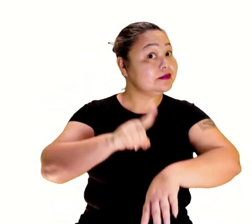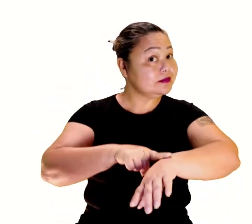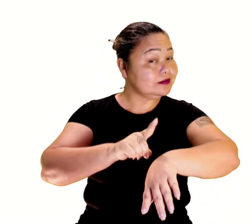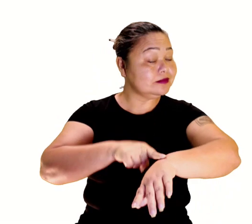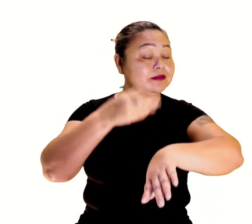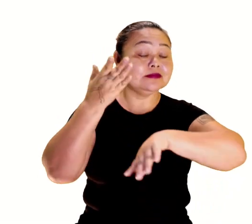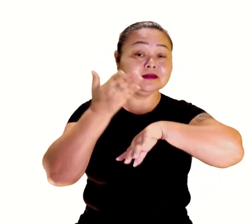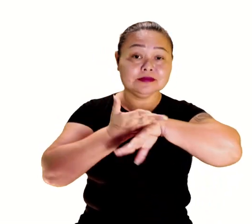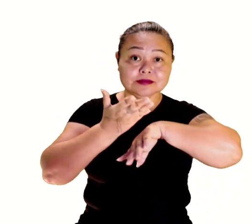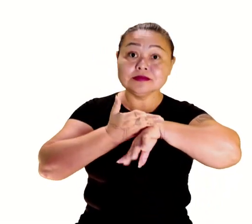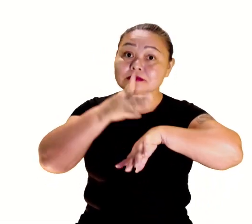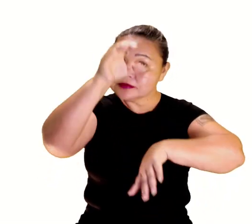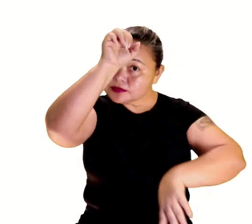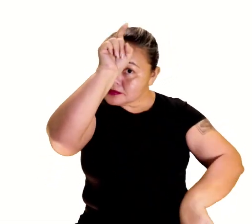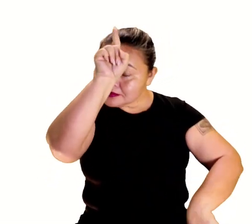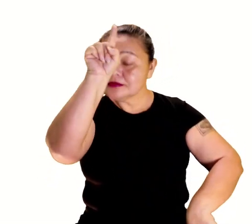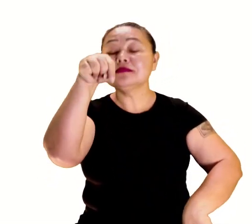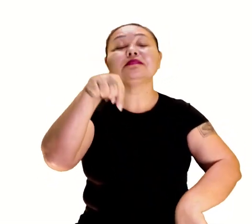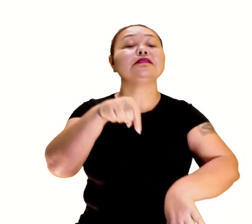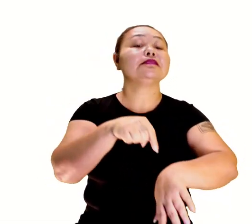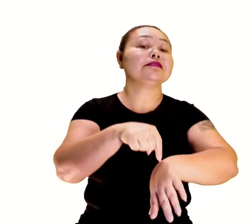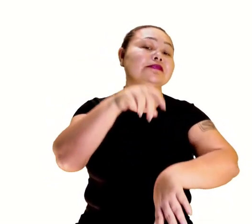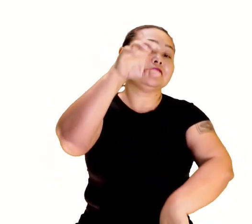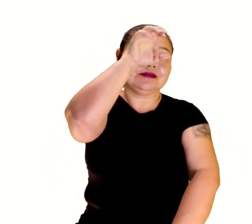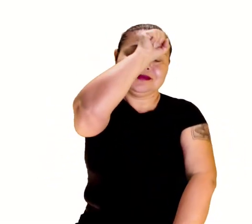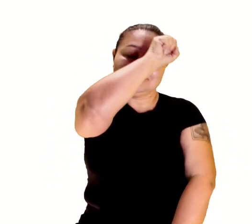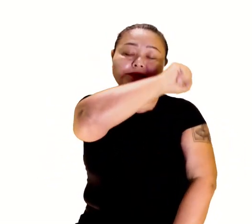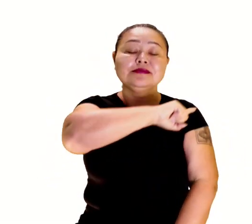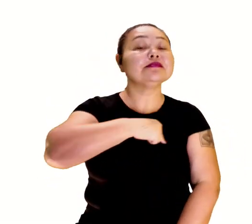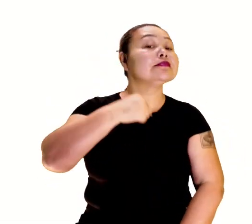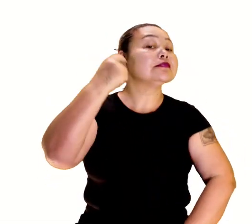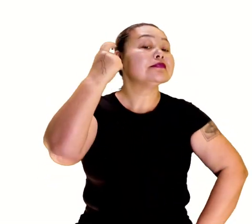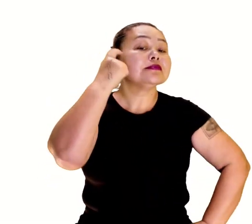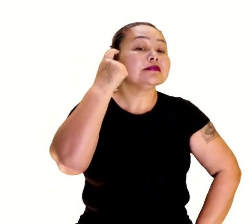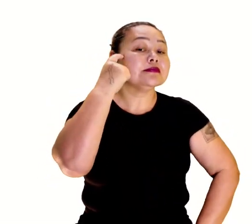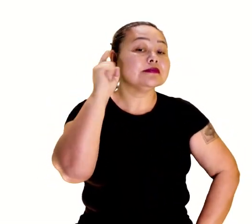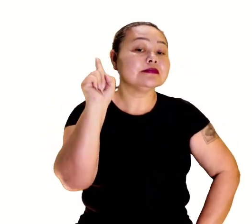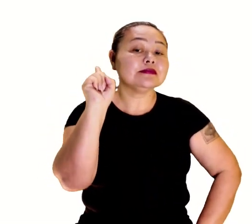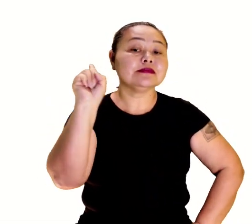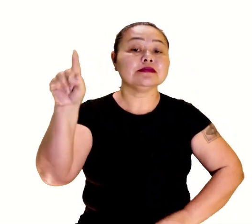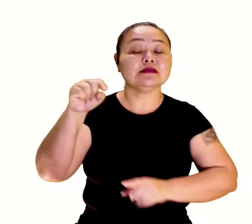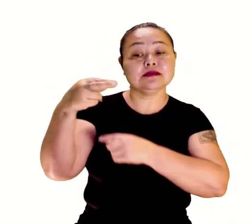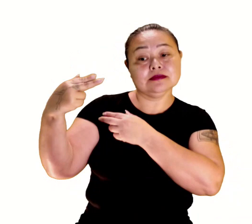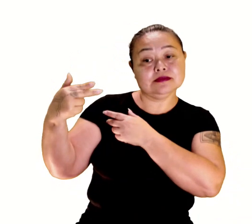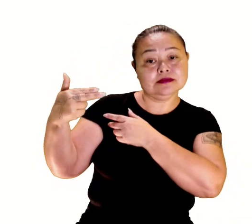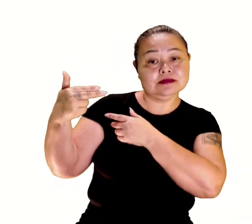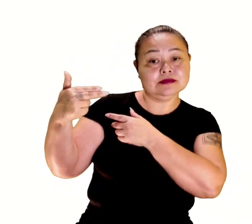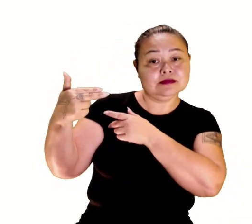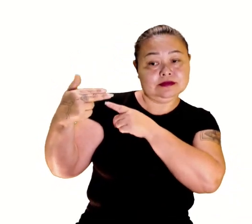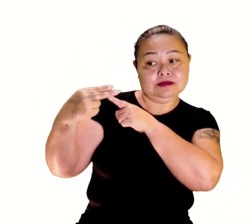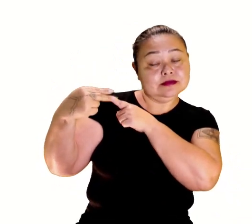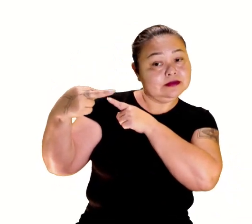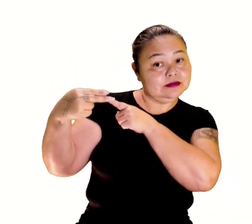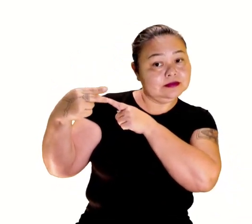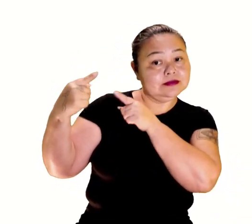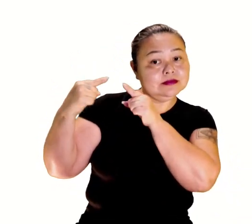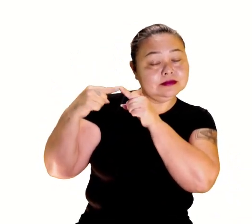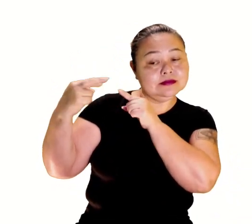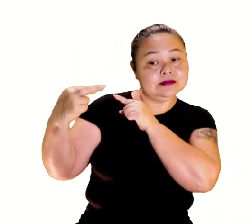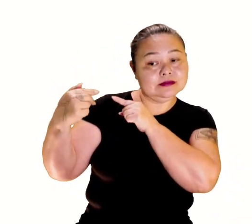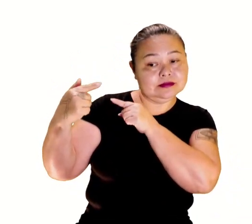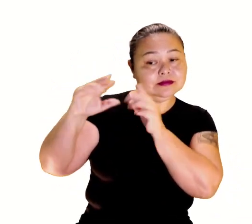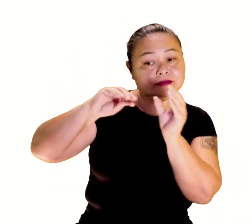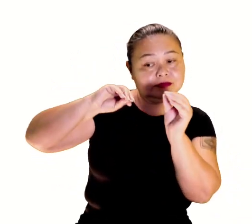Não aprendeu, vai aprender. Vamos lá? Vamos lá. Vamos lá, vamos pensando primeiro que aqui está o sinal de igualdade, né? Que aqui é que a gente vai ter que dosar